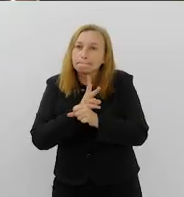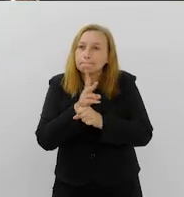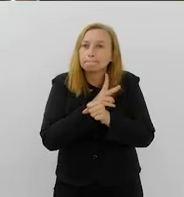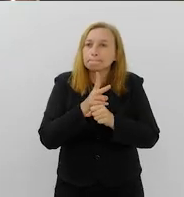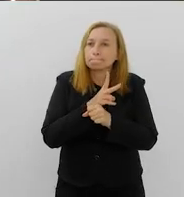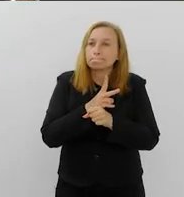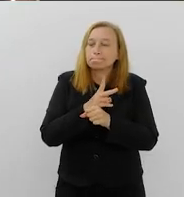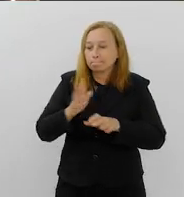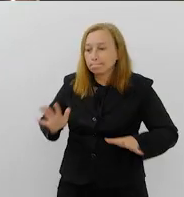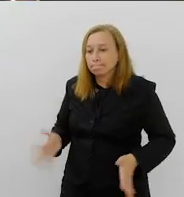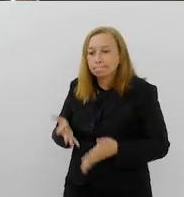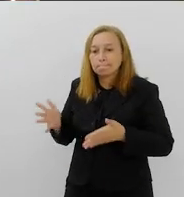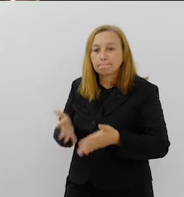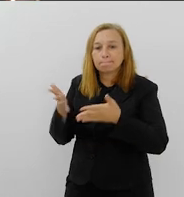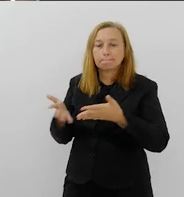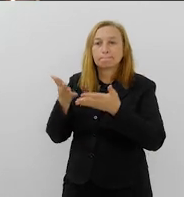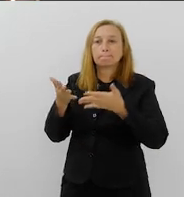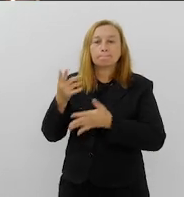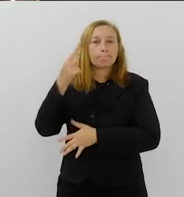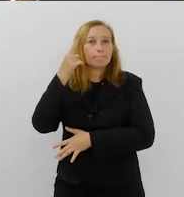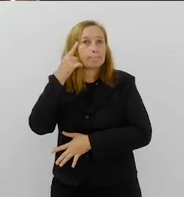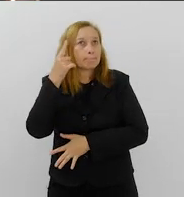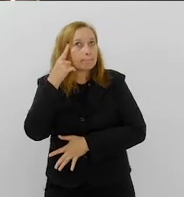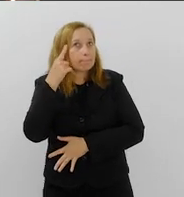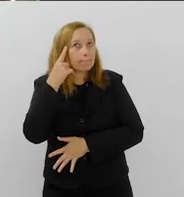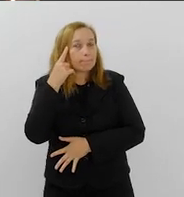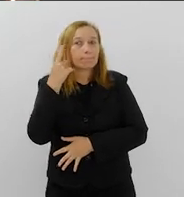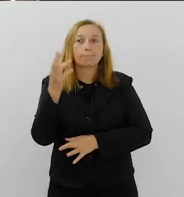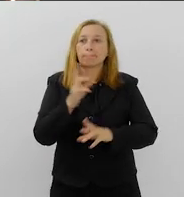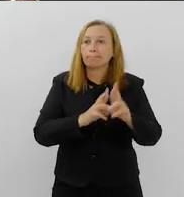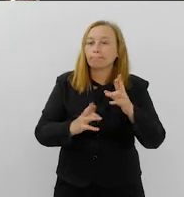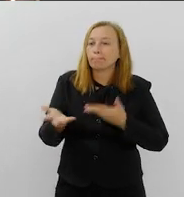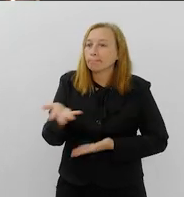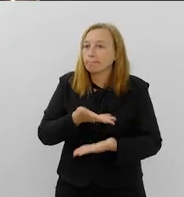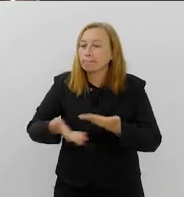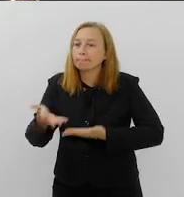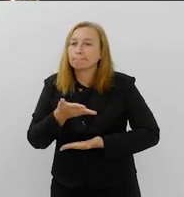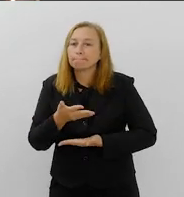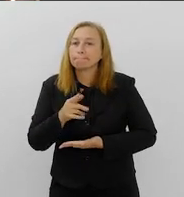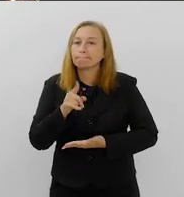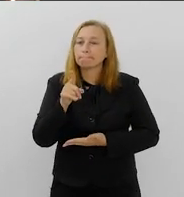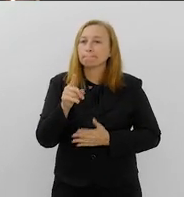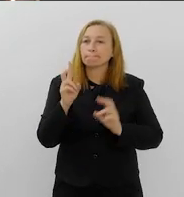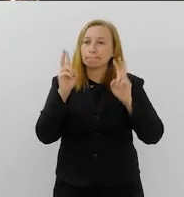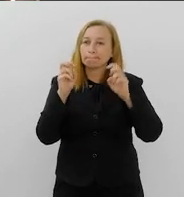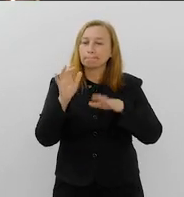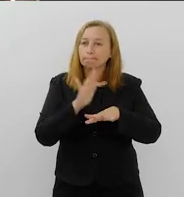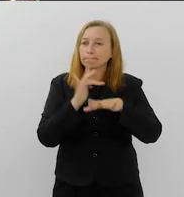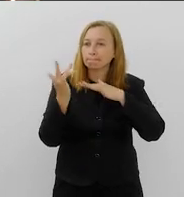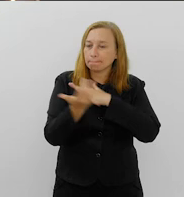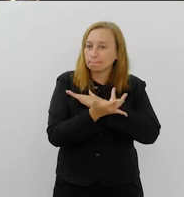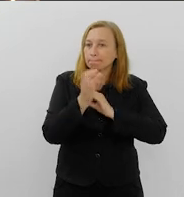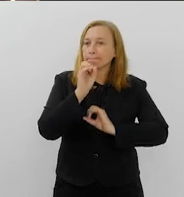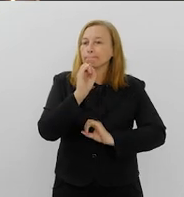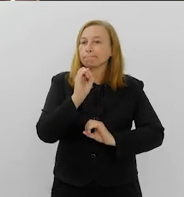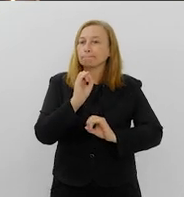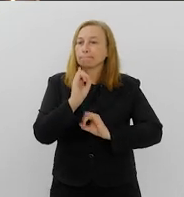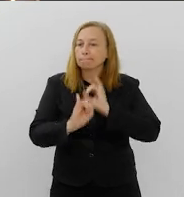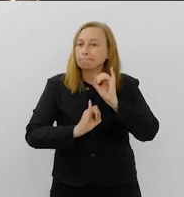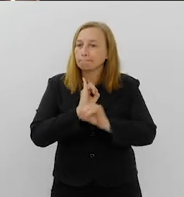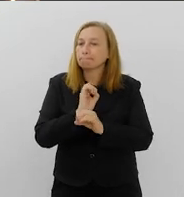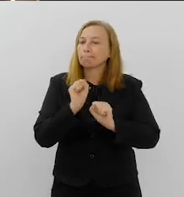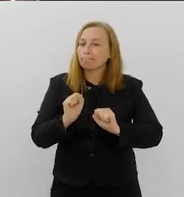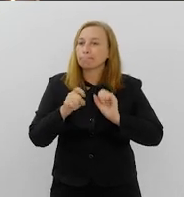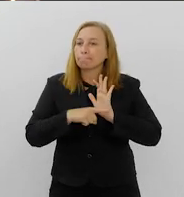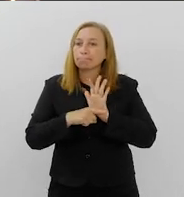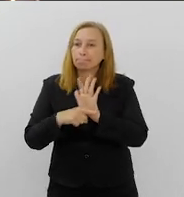procurar alguma coisa para estimulá-los, enfim, a pensar, a interagir. Nesse caso, a internet e as redes sociais, elas